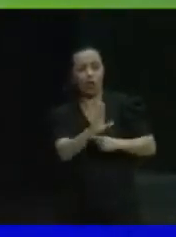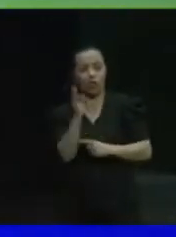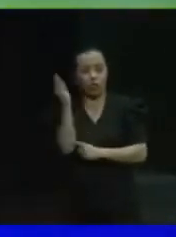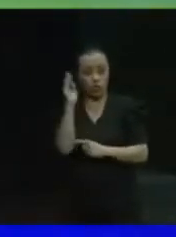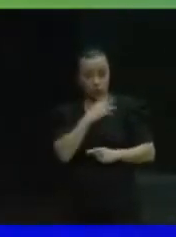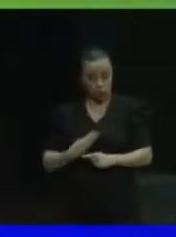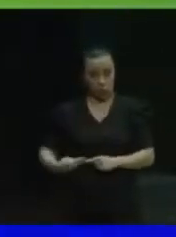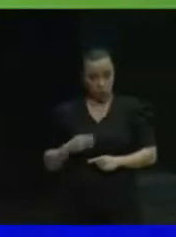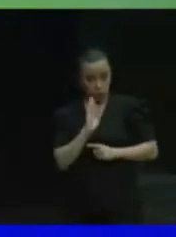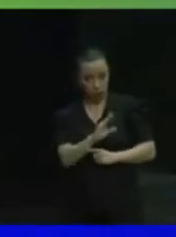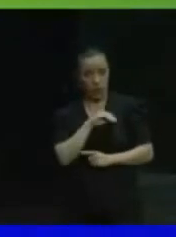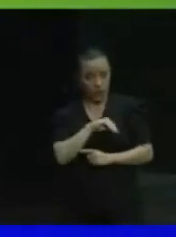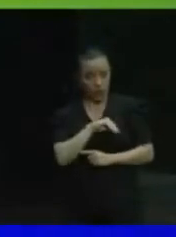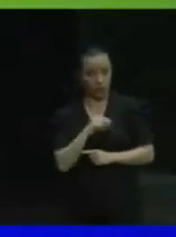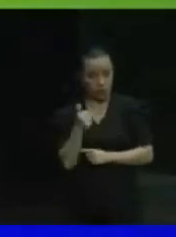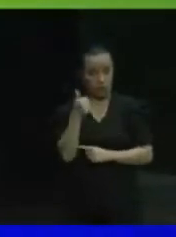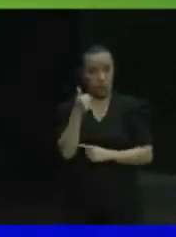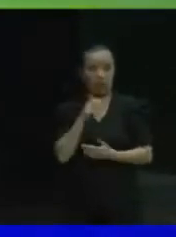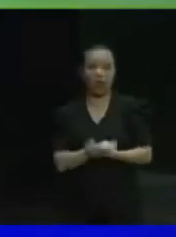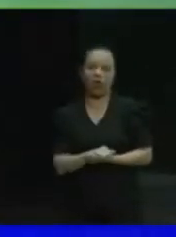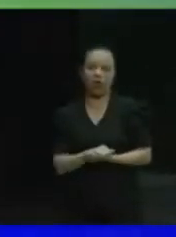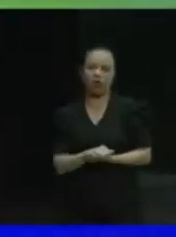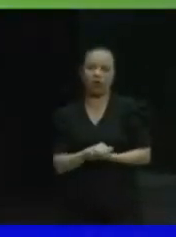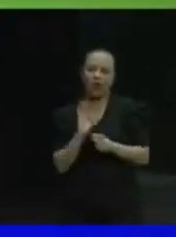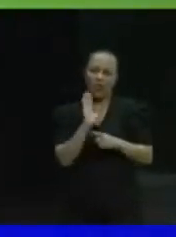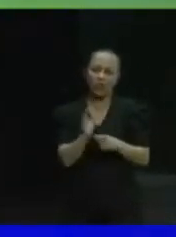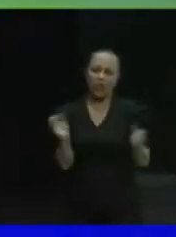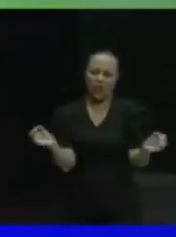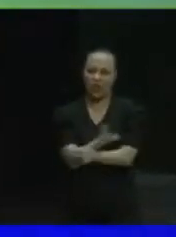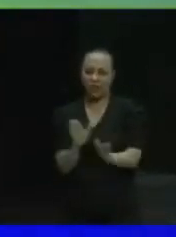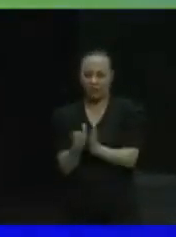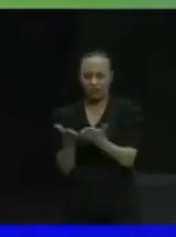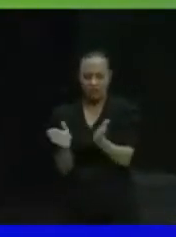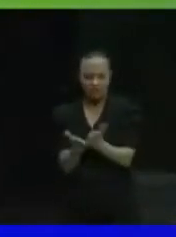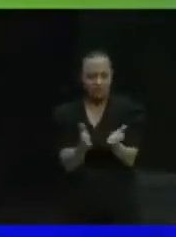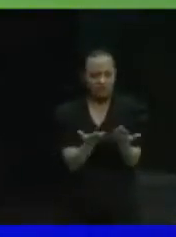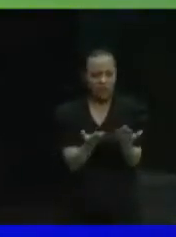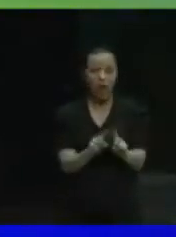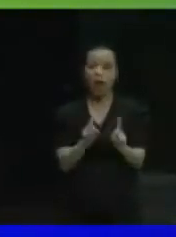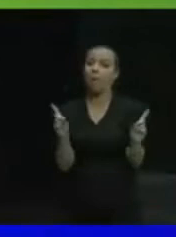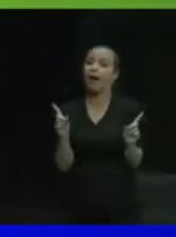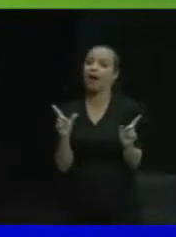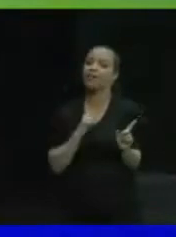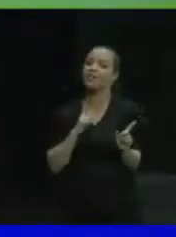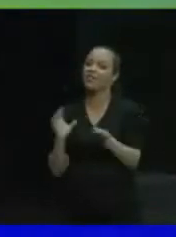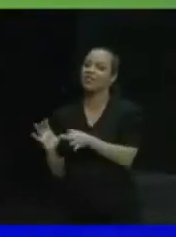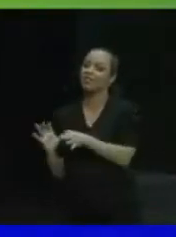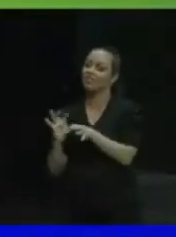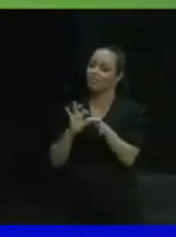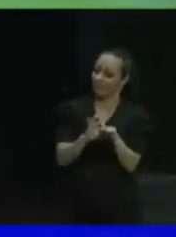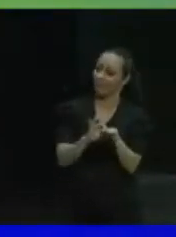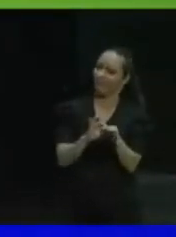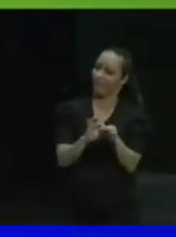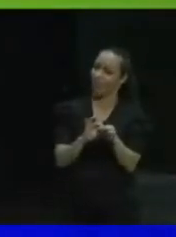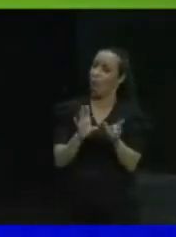Família, que são importantes para combater a pobreza, vem alguma coisa junto ruim, como calote